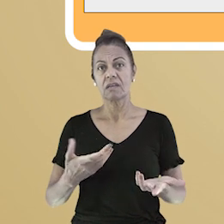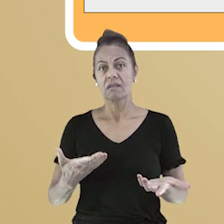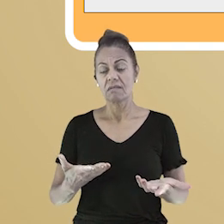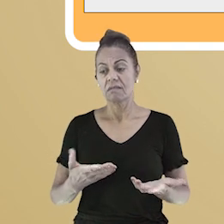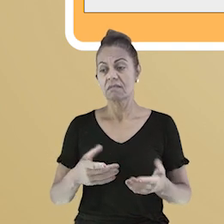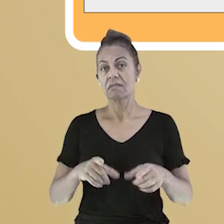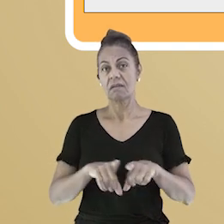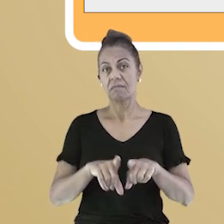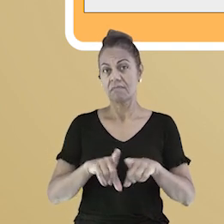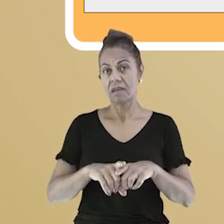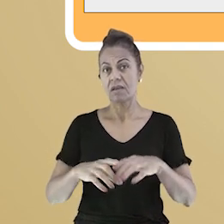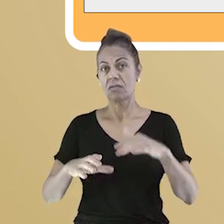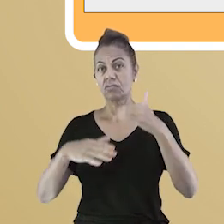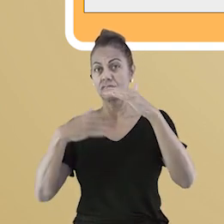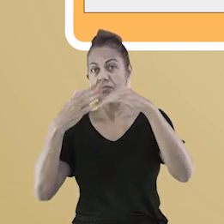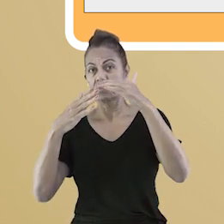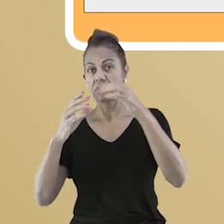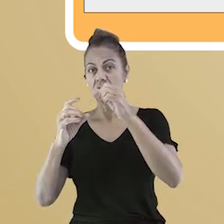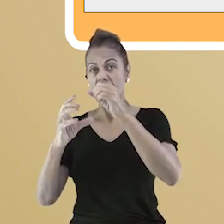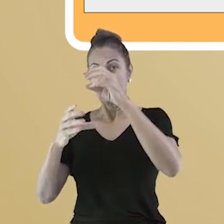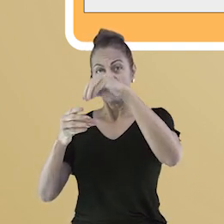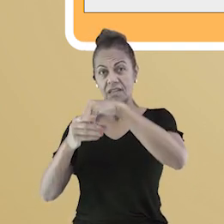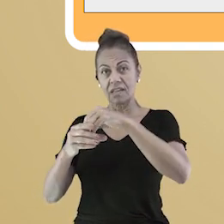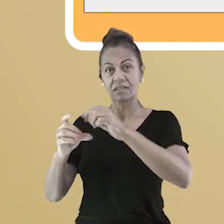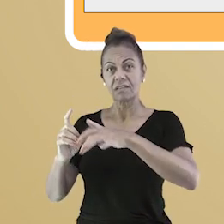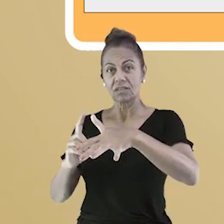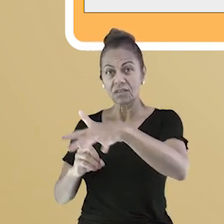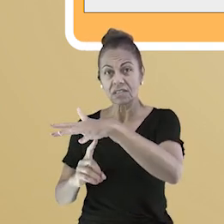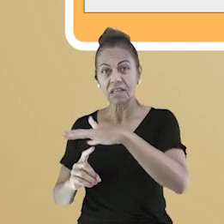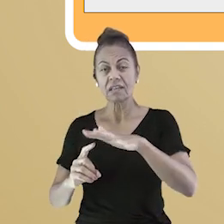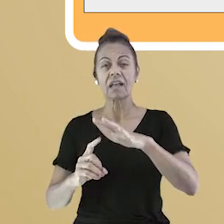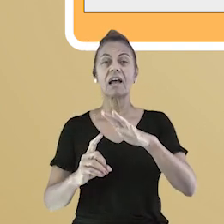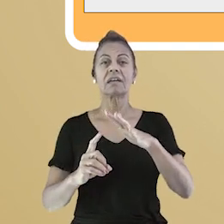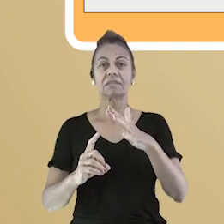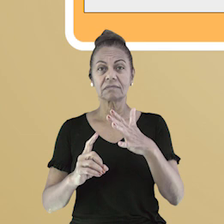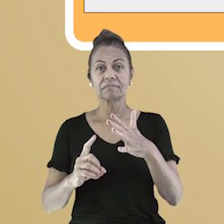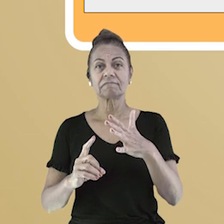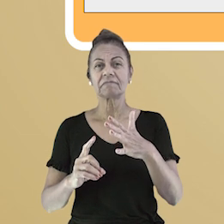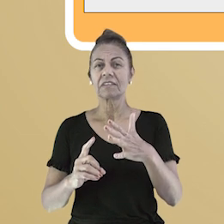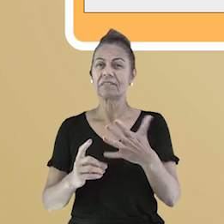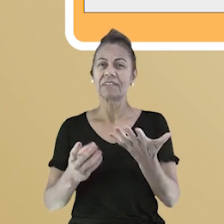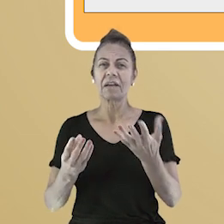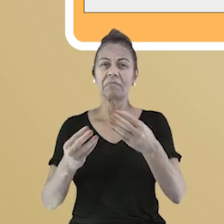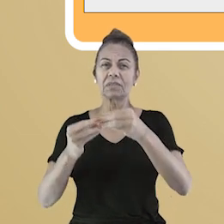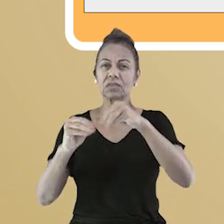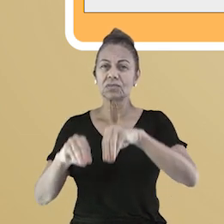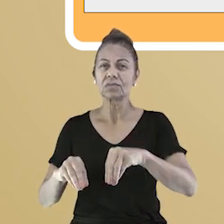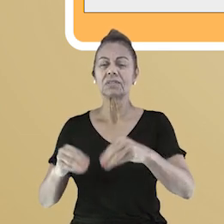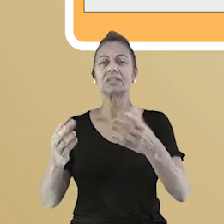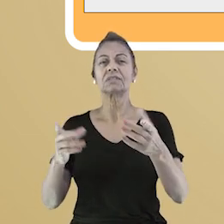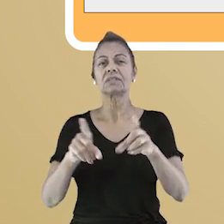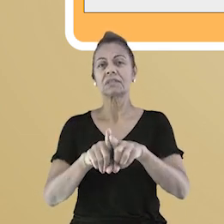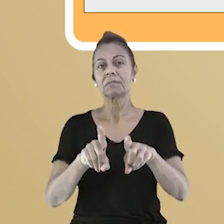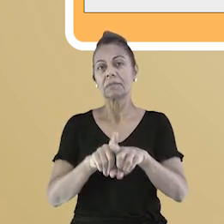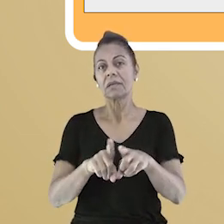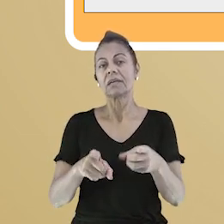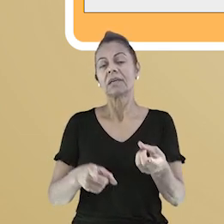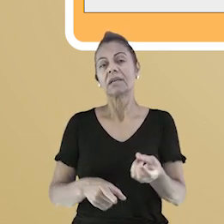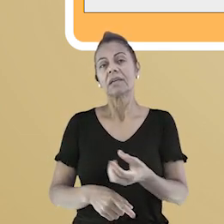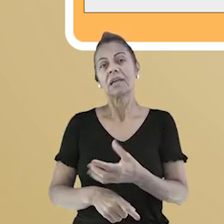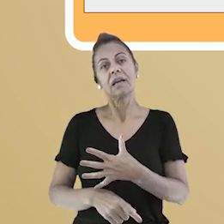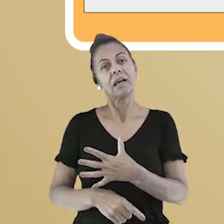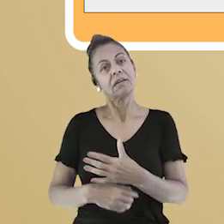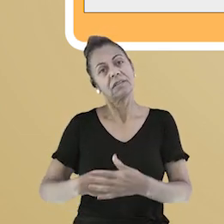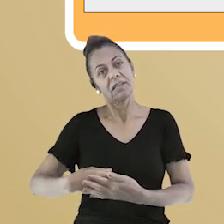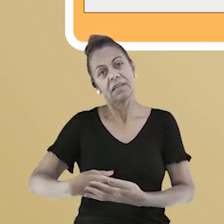a gestante, que terá seu desenvolvimento social, profissional e pessoal interrompidos, mas também acaba trazendo